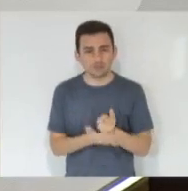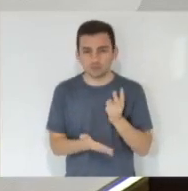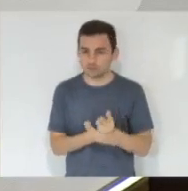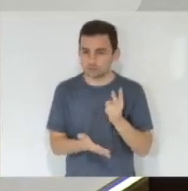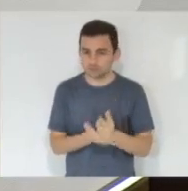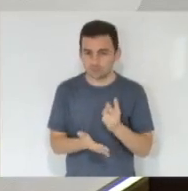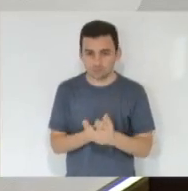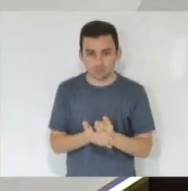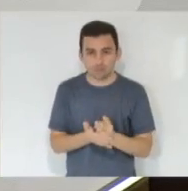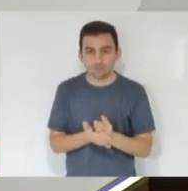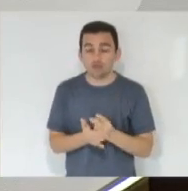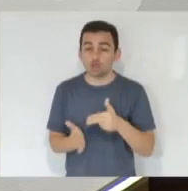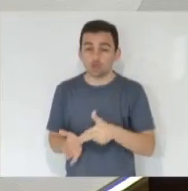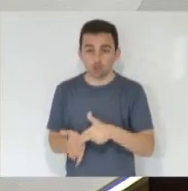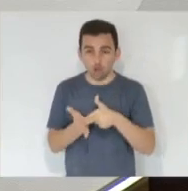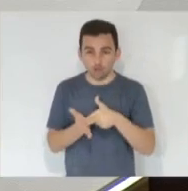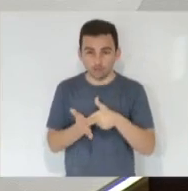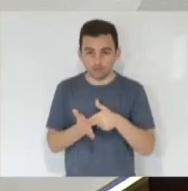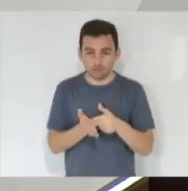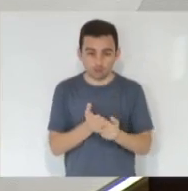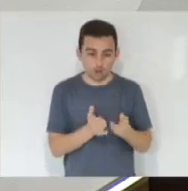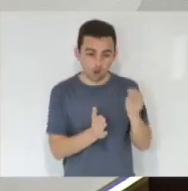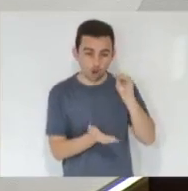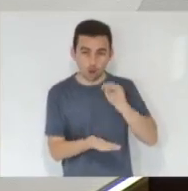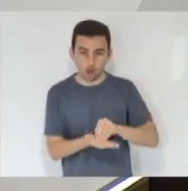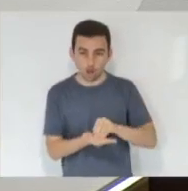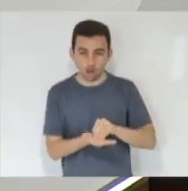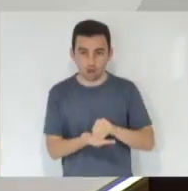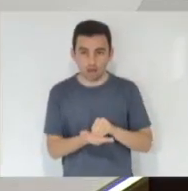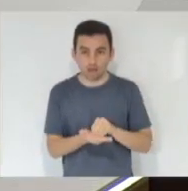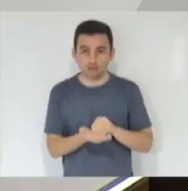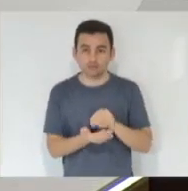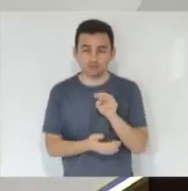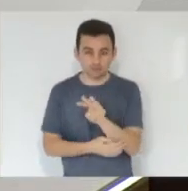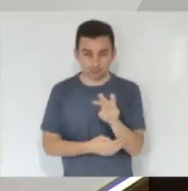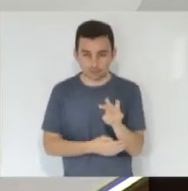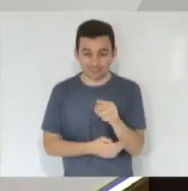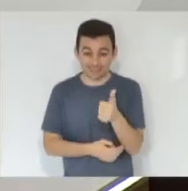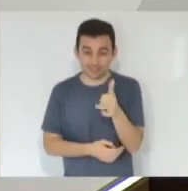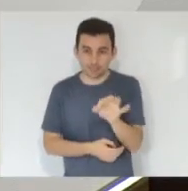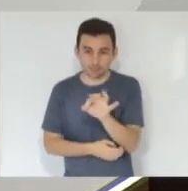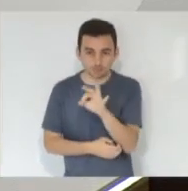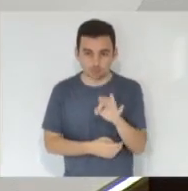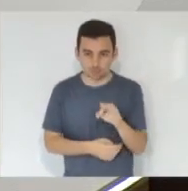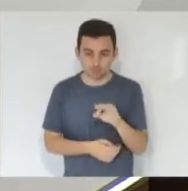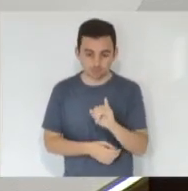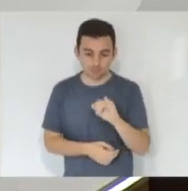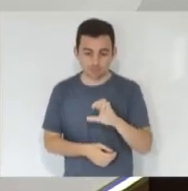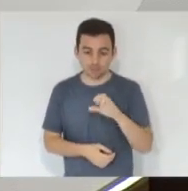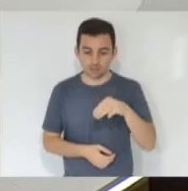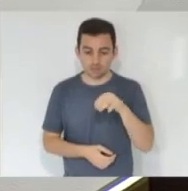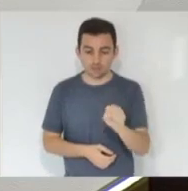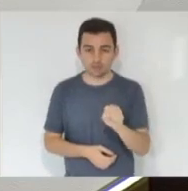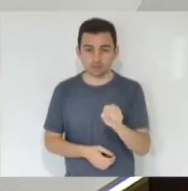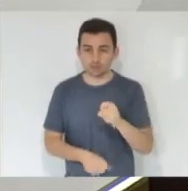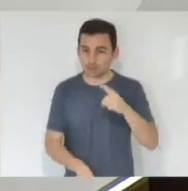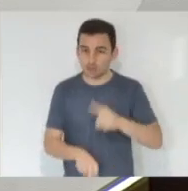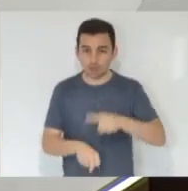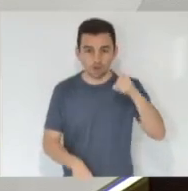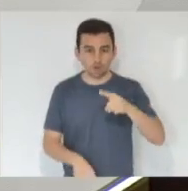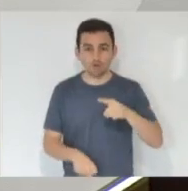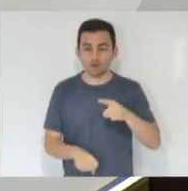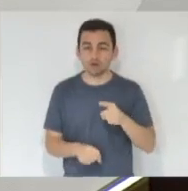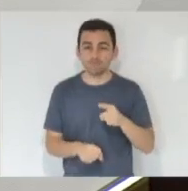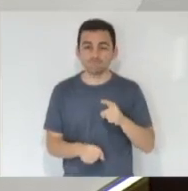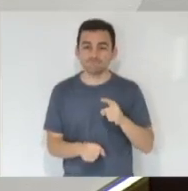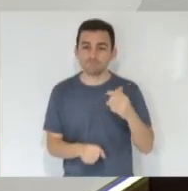nota fiscal e declará-la no site, 10% do valor do ICMS será creditado em sua conta